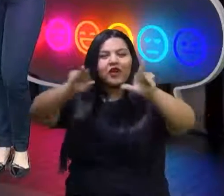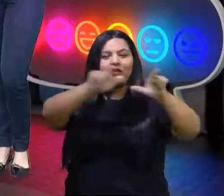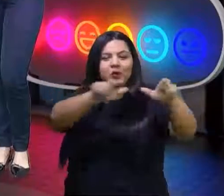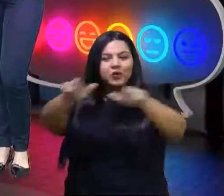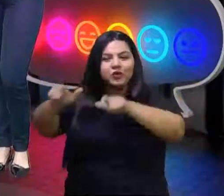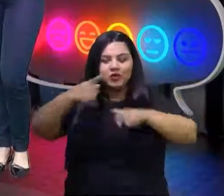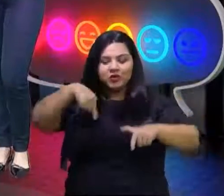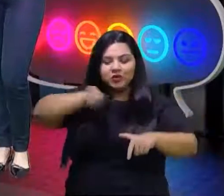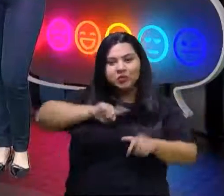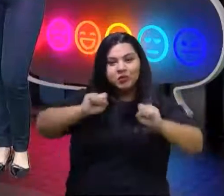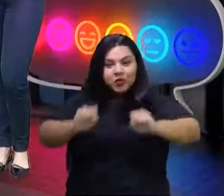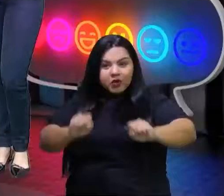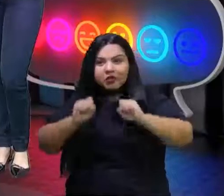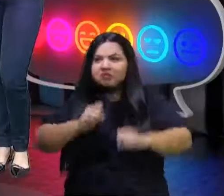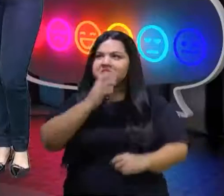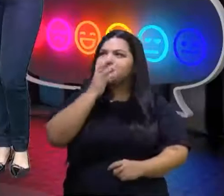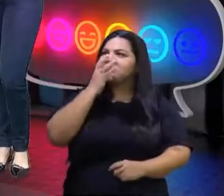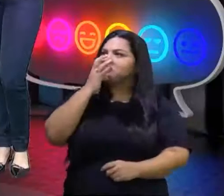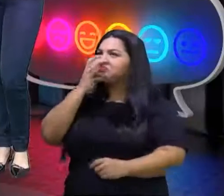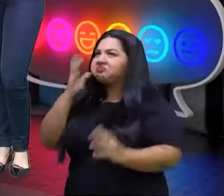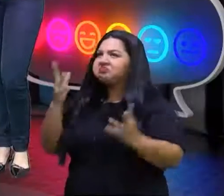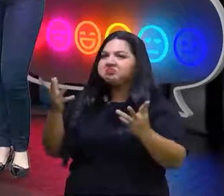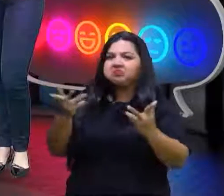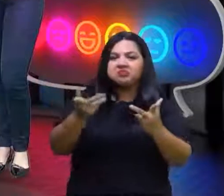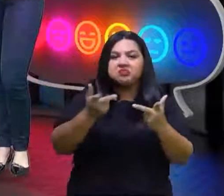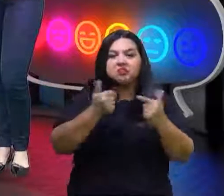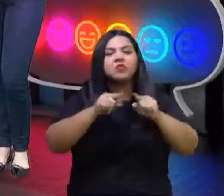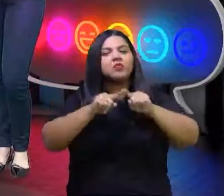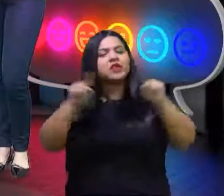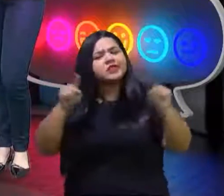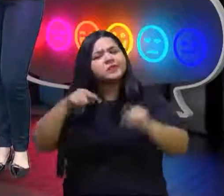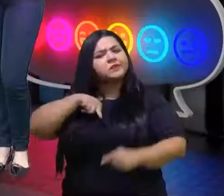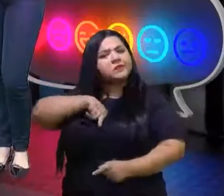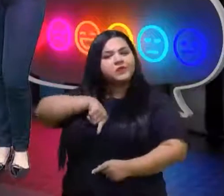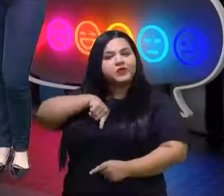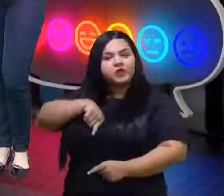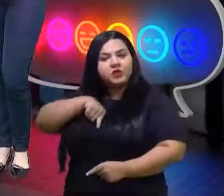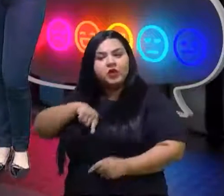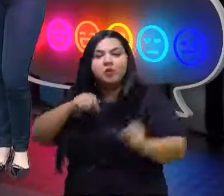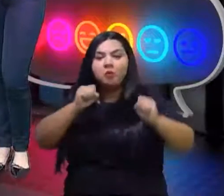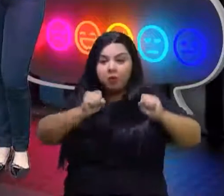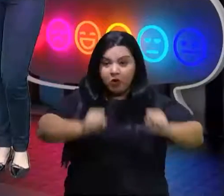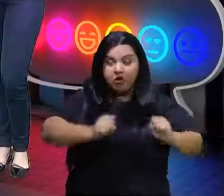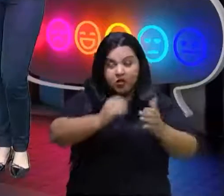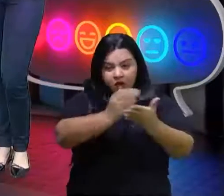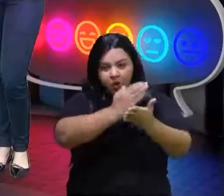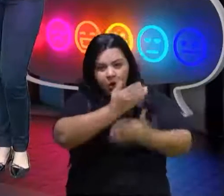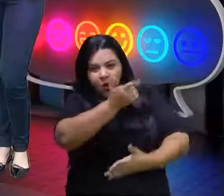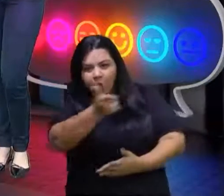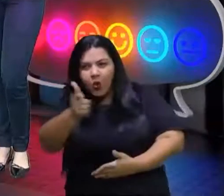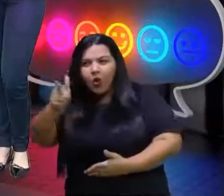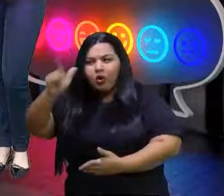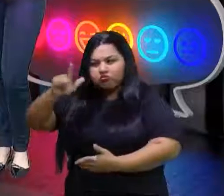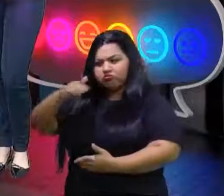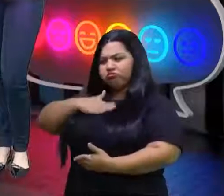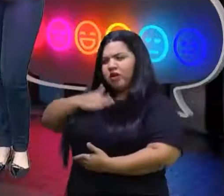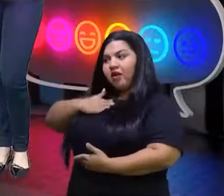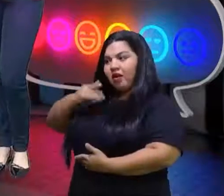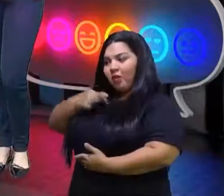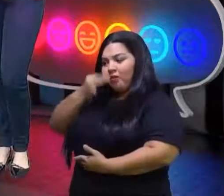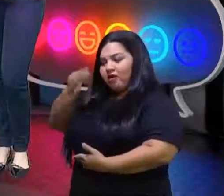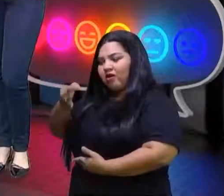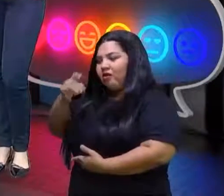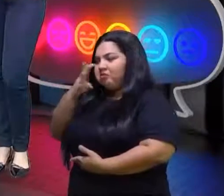que a gente pode considerar impressionante. Mas isso é muito subjetivo, porque pode ser que tenha algum lugar que é impressionante para mim, que